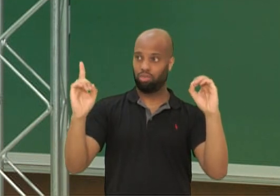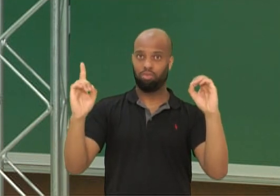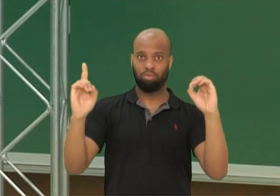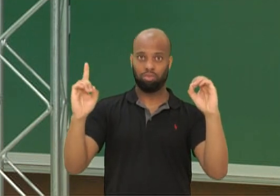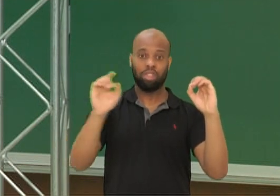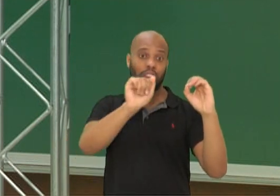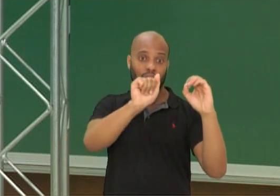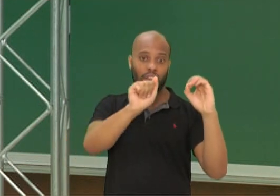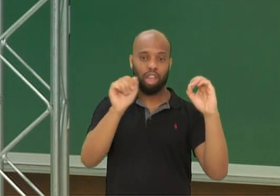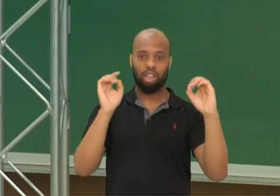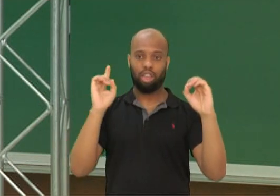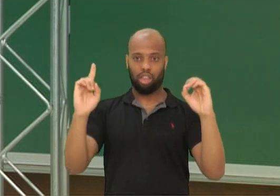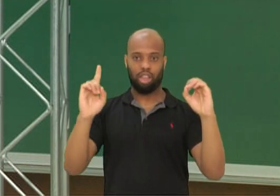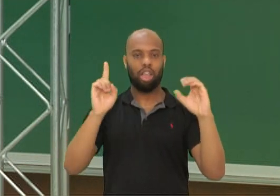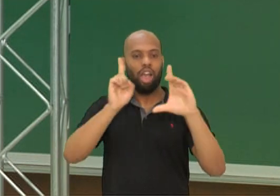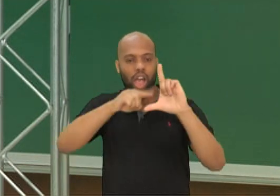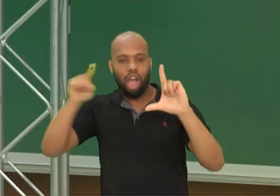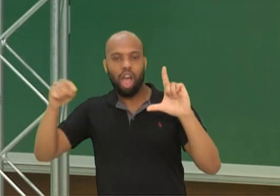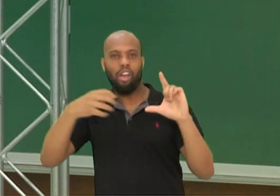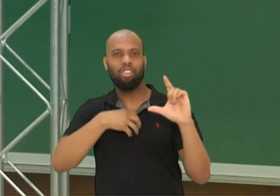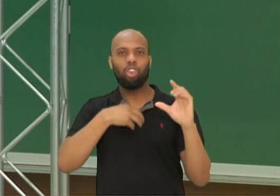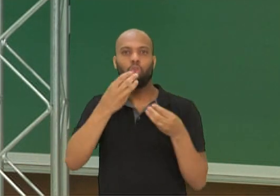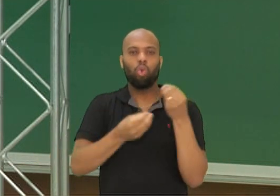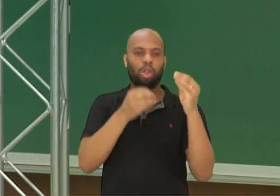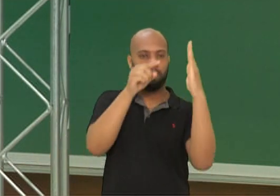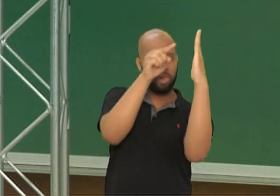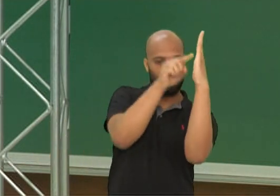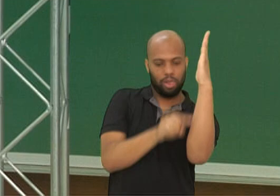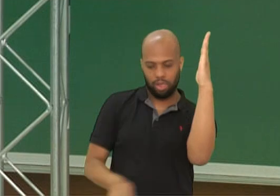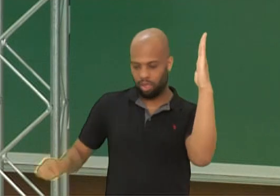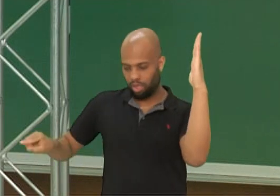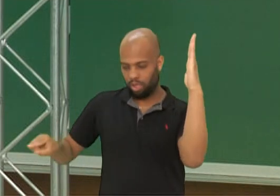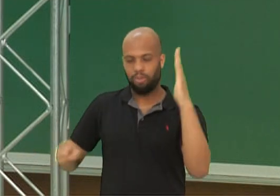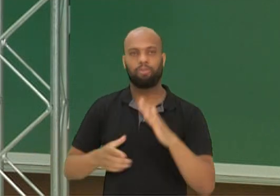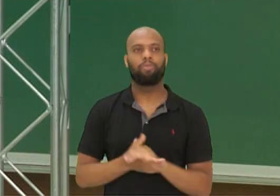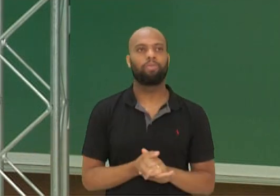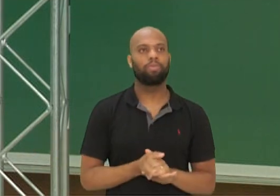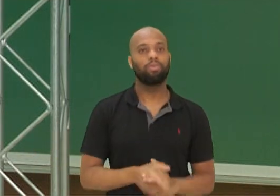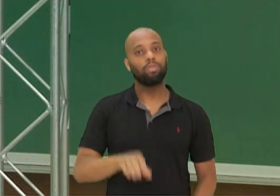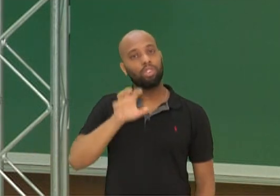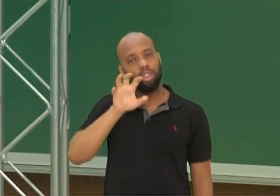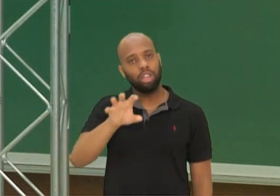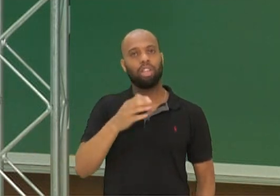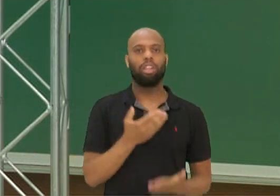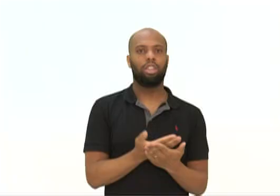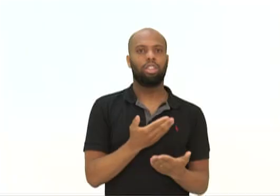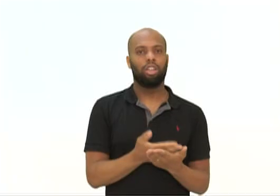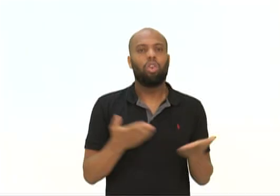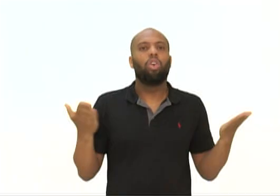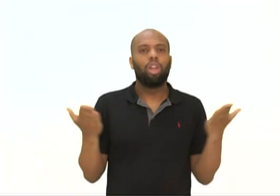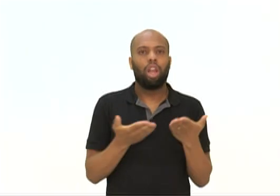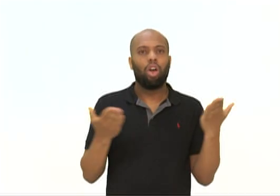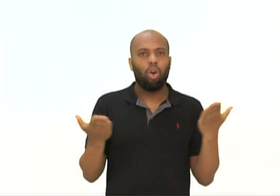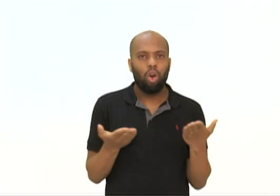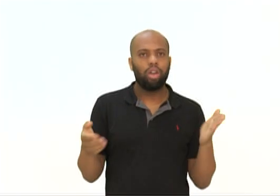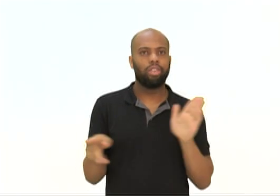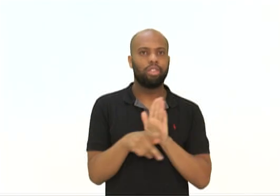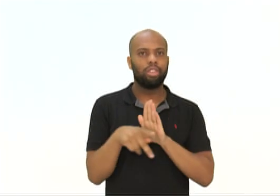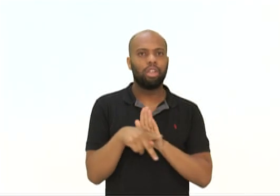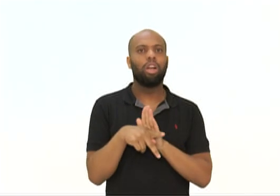é decrescente. Muito bem. Essa foi a nossa aula de função exponencial.